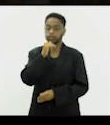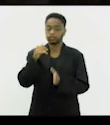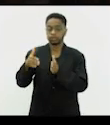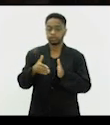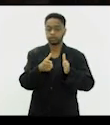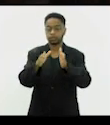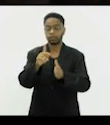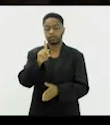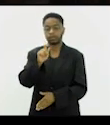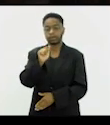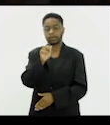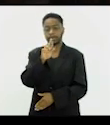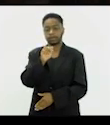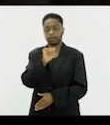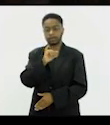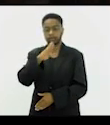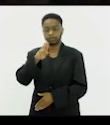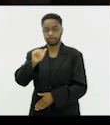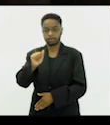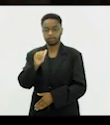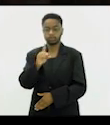Sul para o estado do Rio de Janeiro.